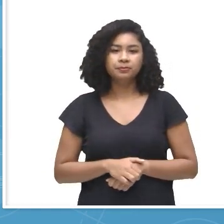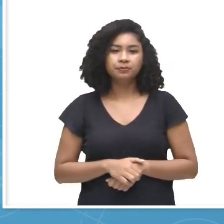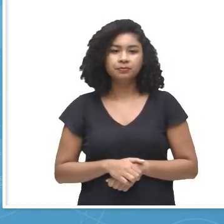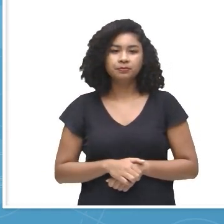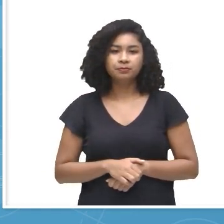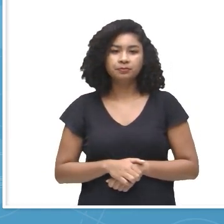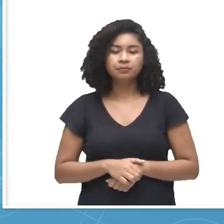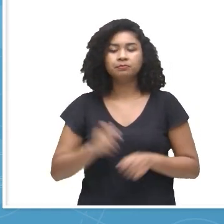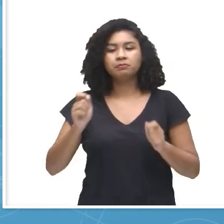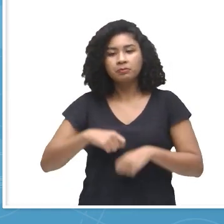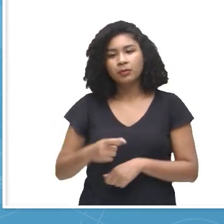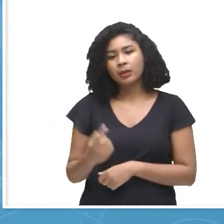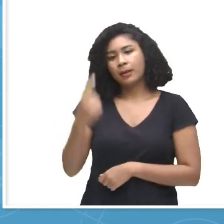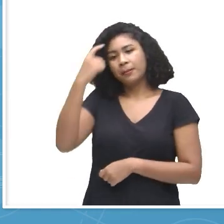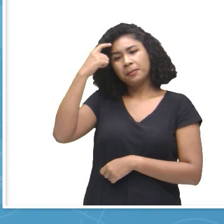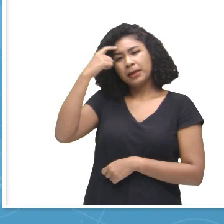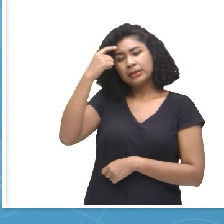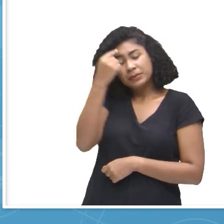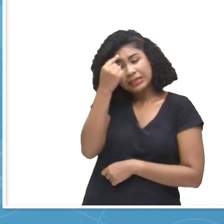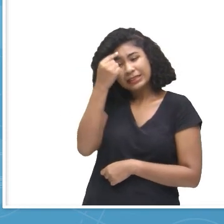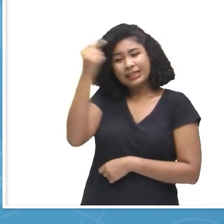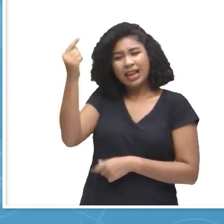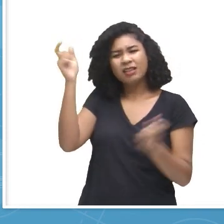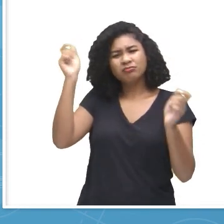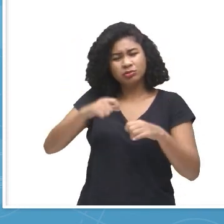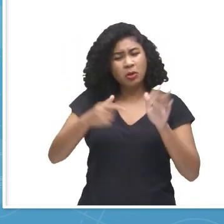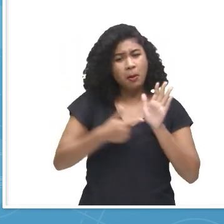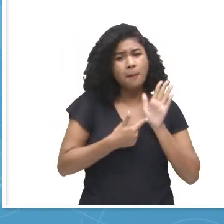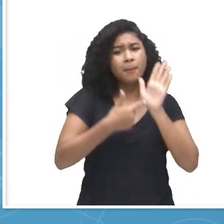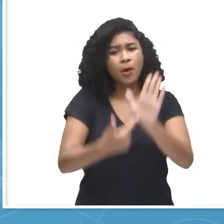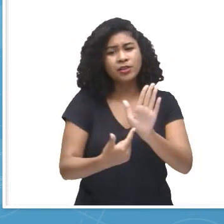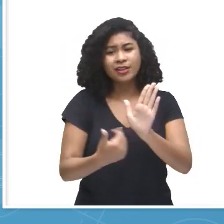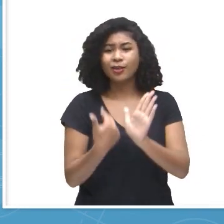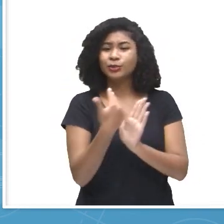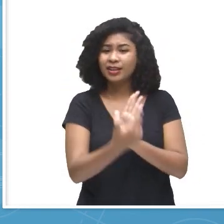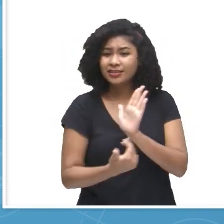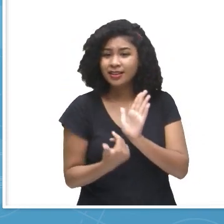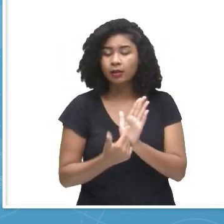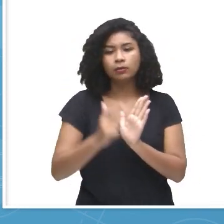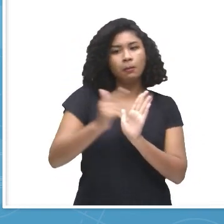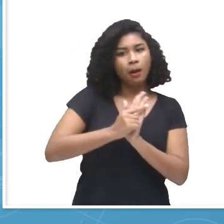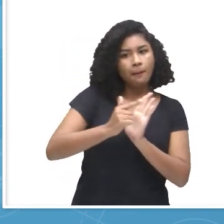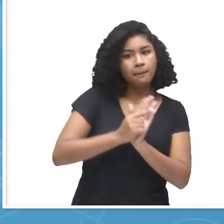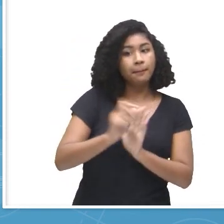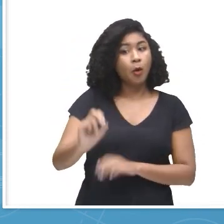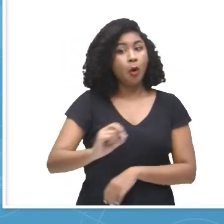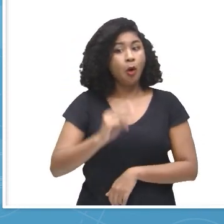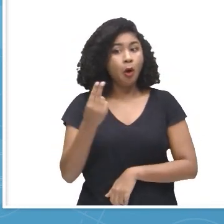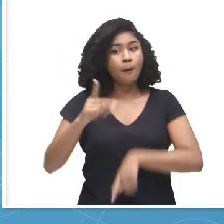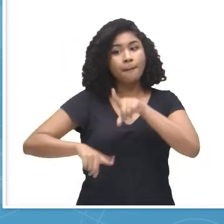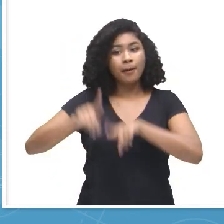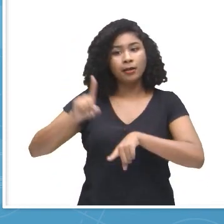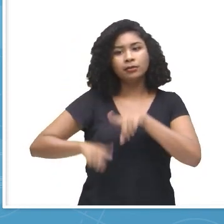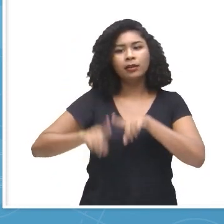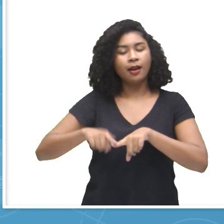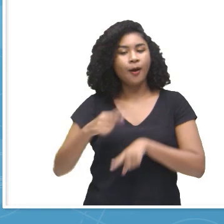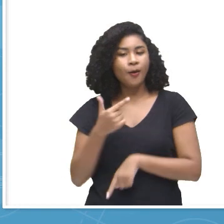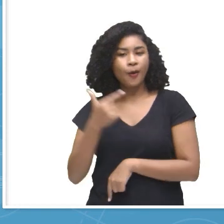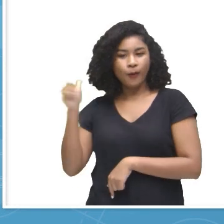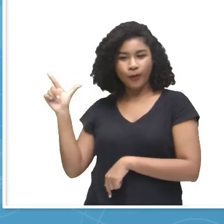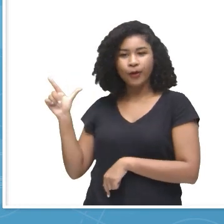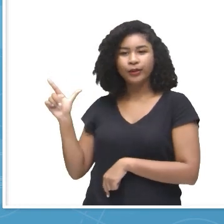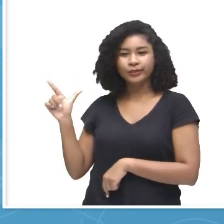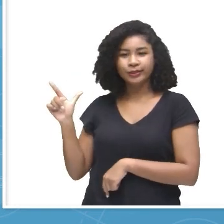ideias, pensamentos ou coisas concretas no papel ou em outro material que escolhemos. É o que a gente chama